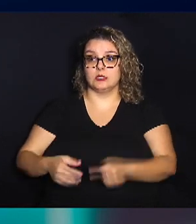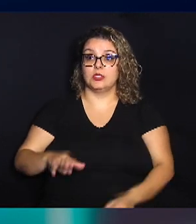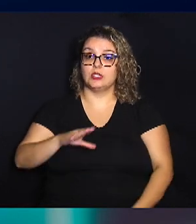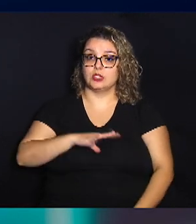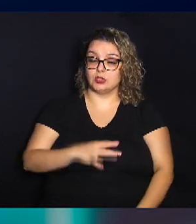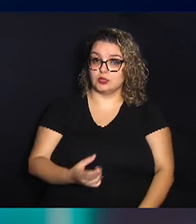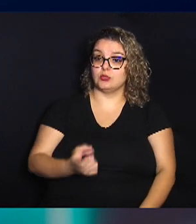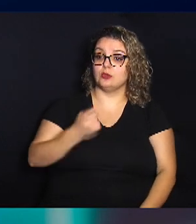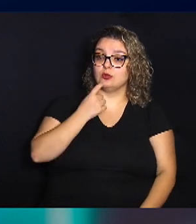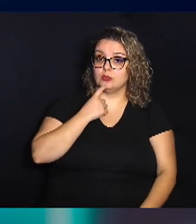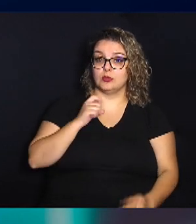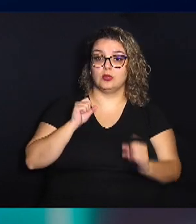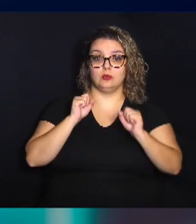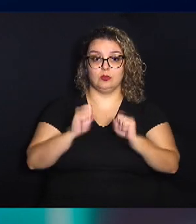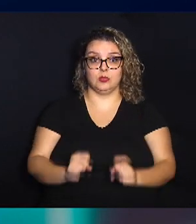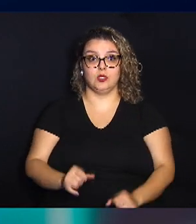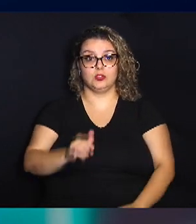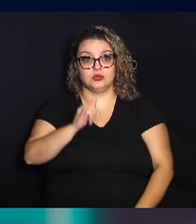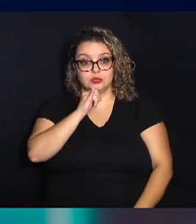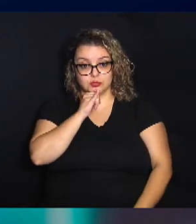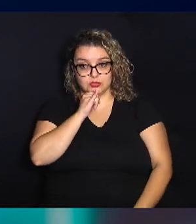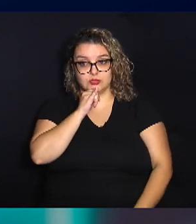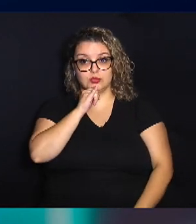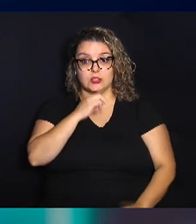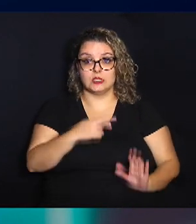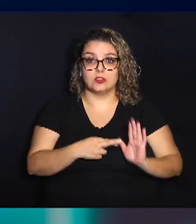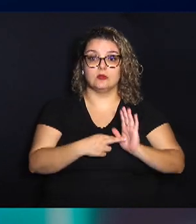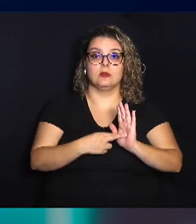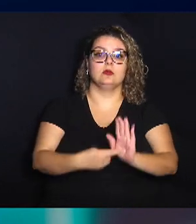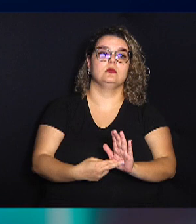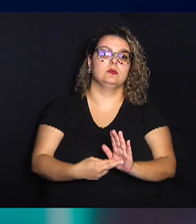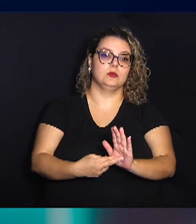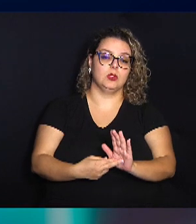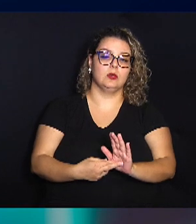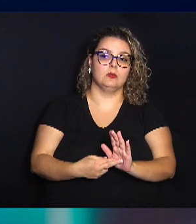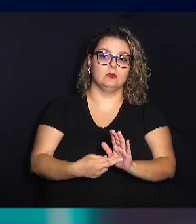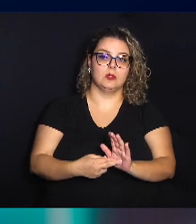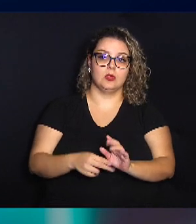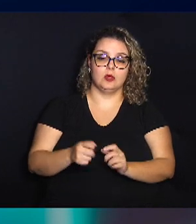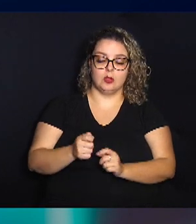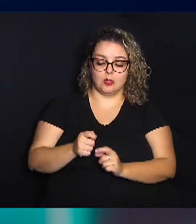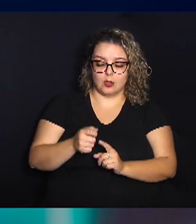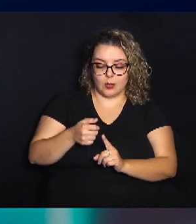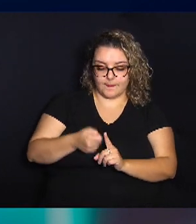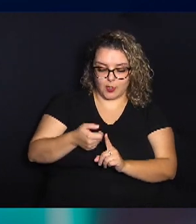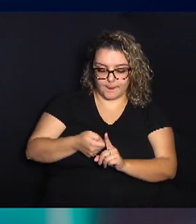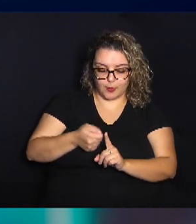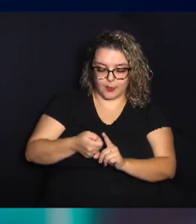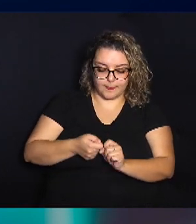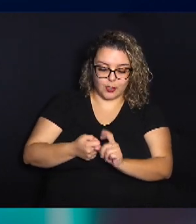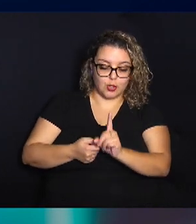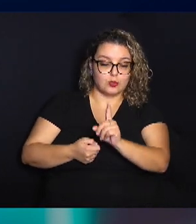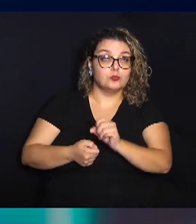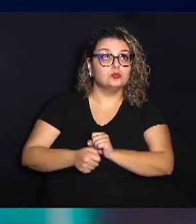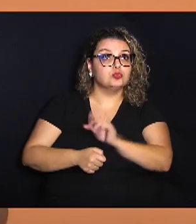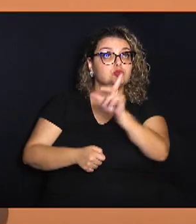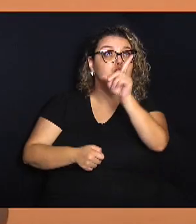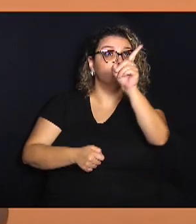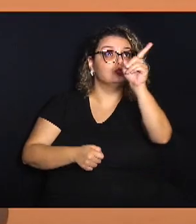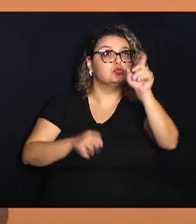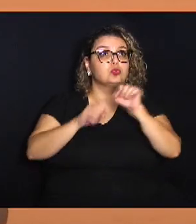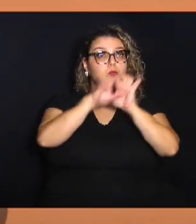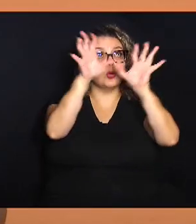Campinas pode dar o exemplo e ser referência no combate à soltura de fogos com estampido através da